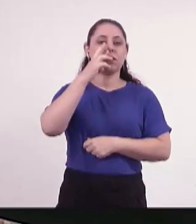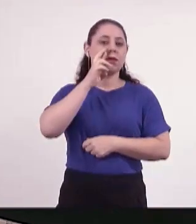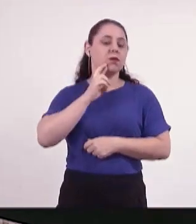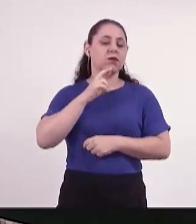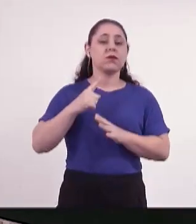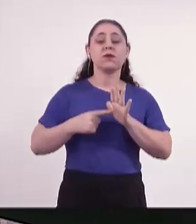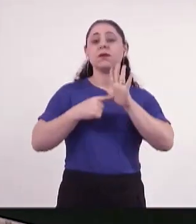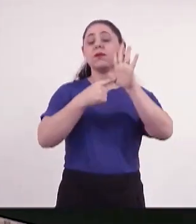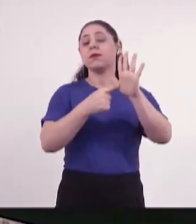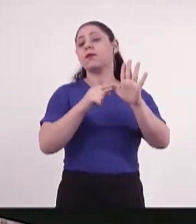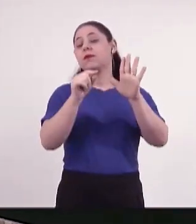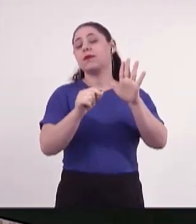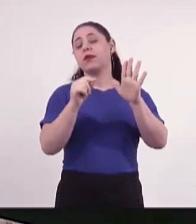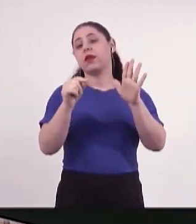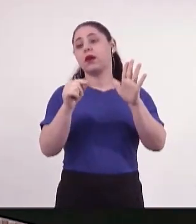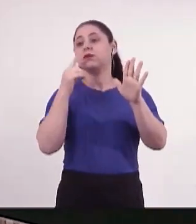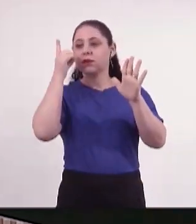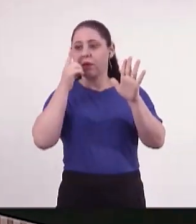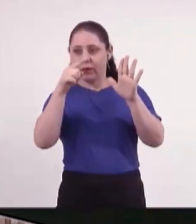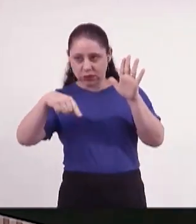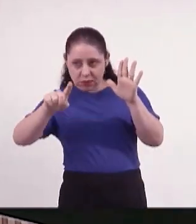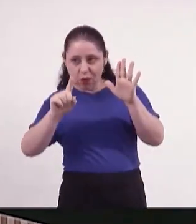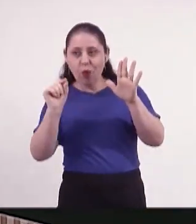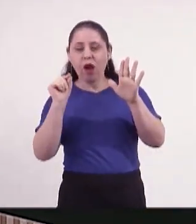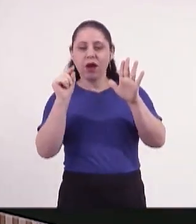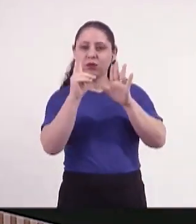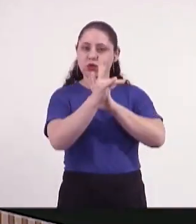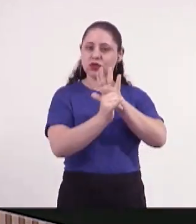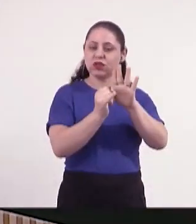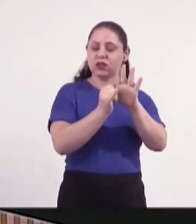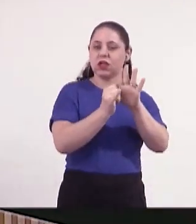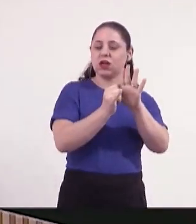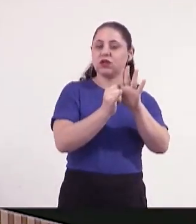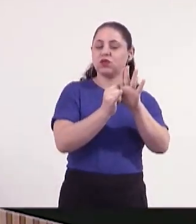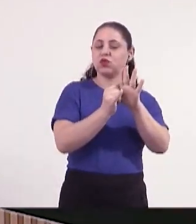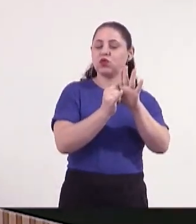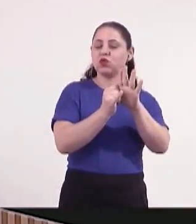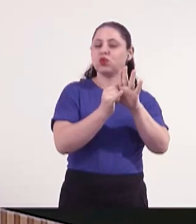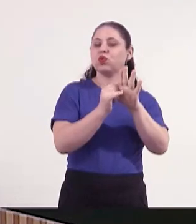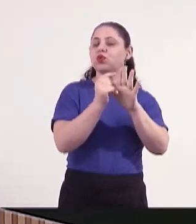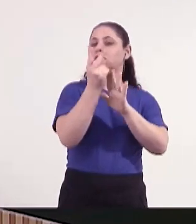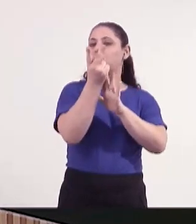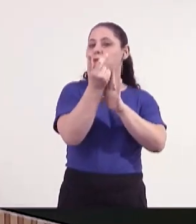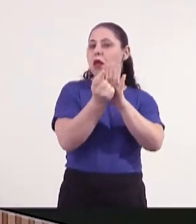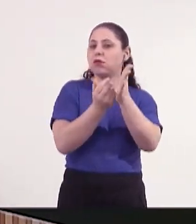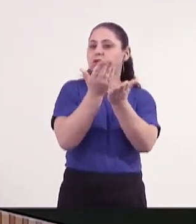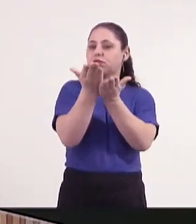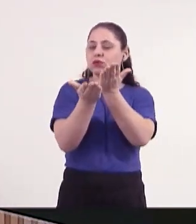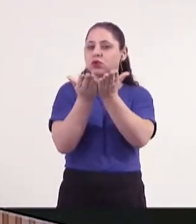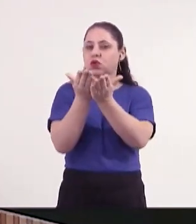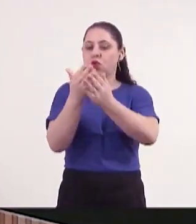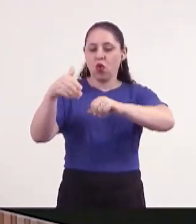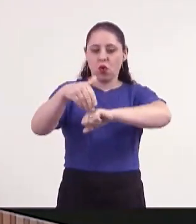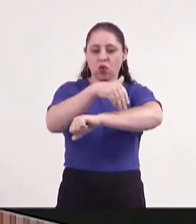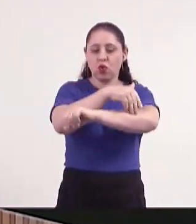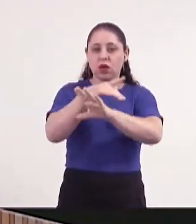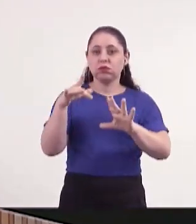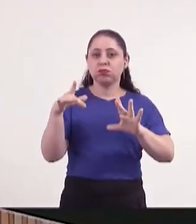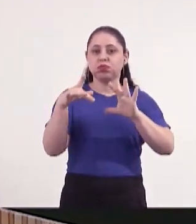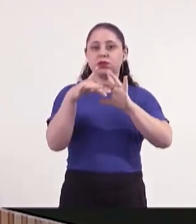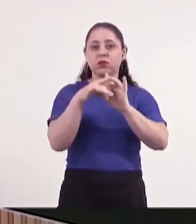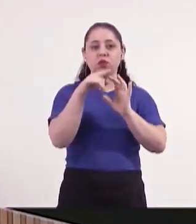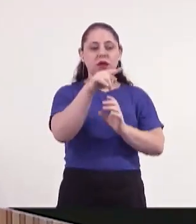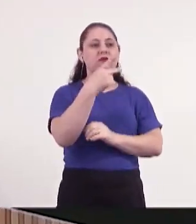veio apresentar aos deputados estaduais o projeto de concessão de várias rodovias que juntas formam